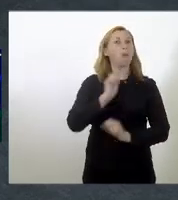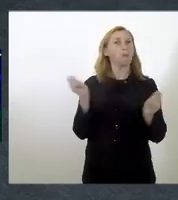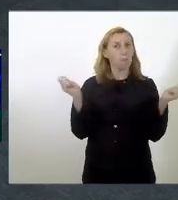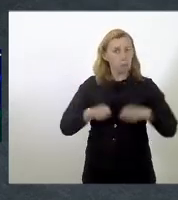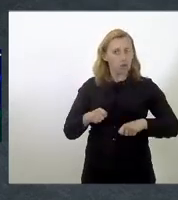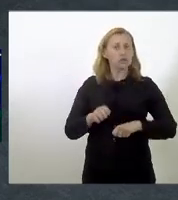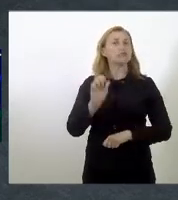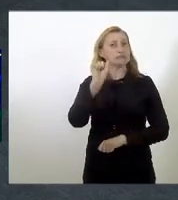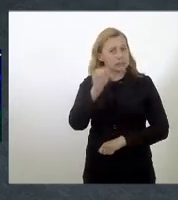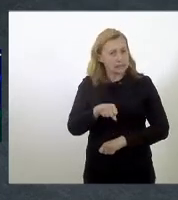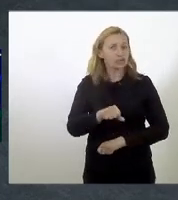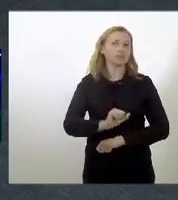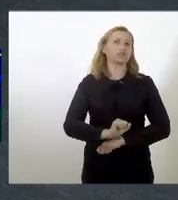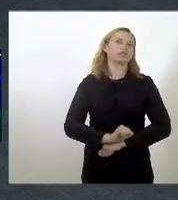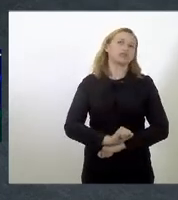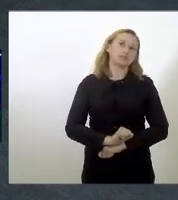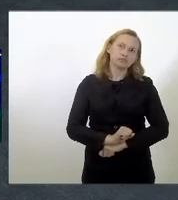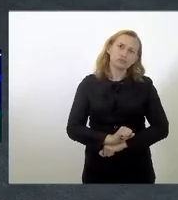possível.